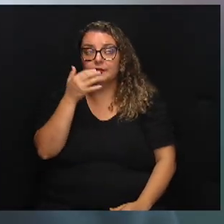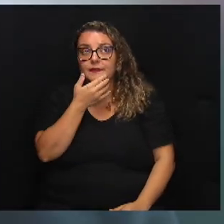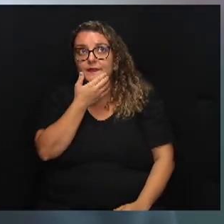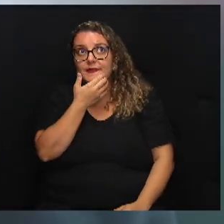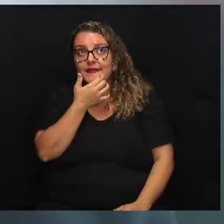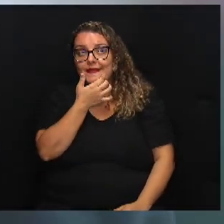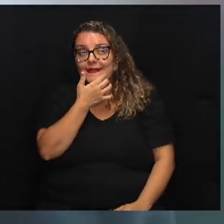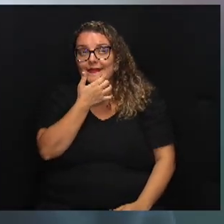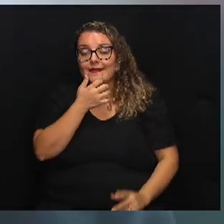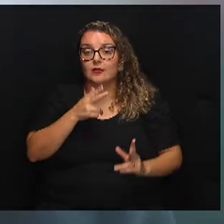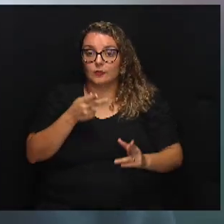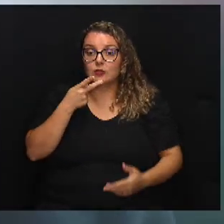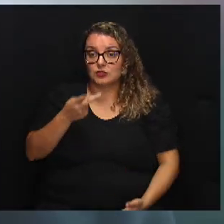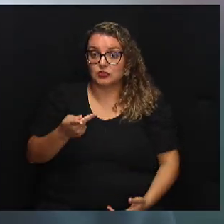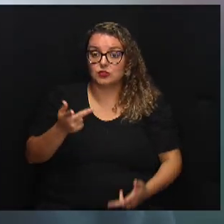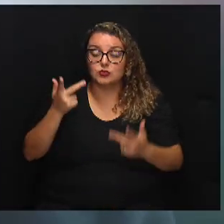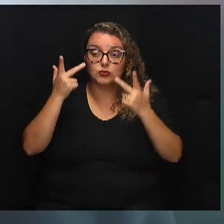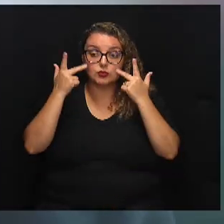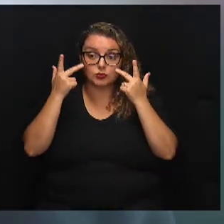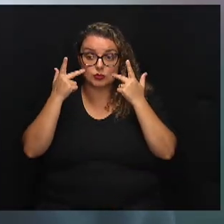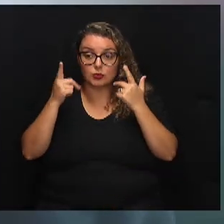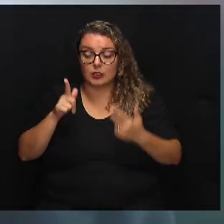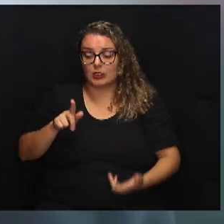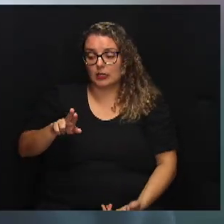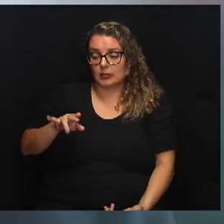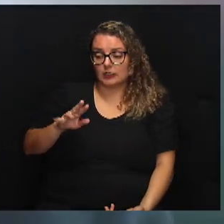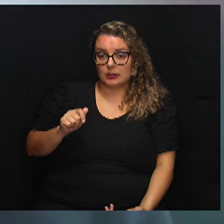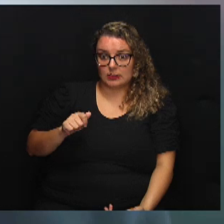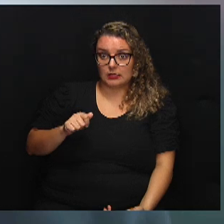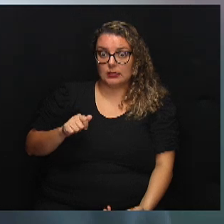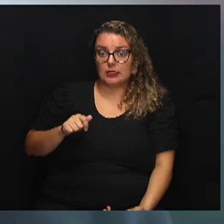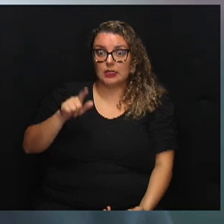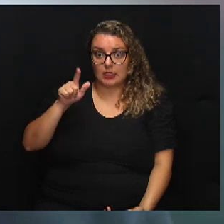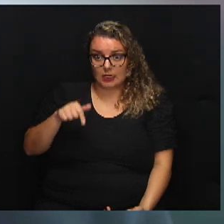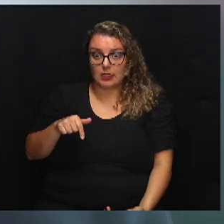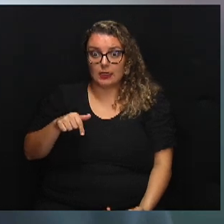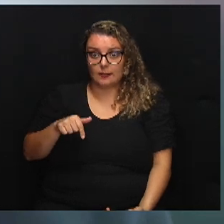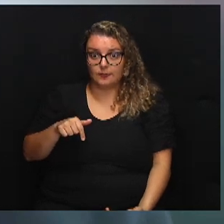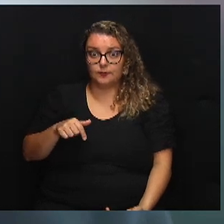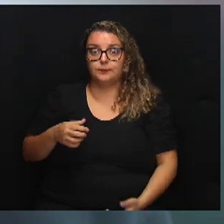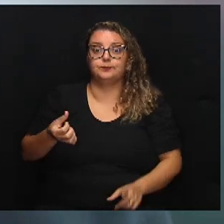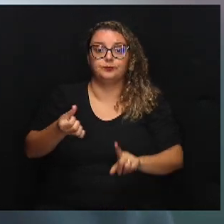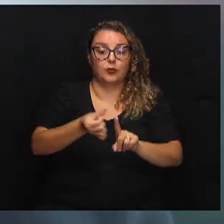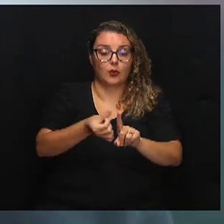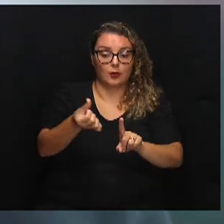Como eu disse, normalmente a guia, ela é 6º mês de vida.